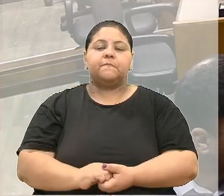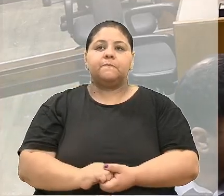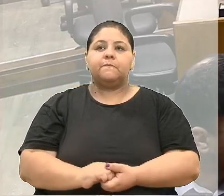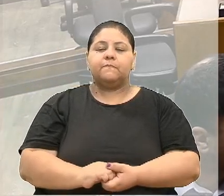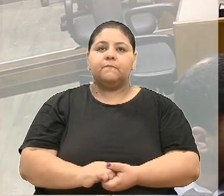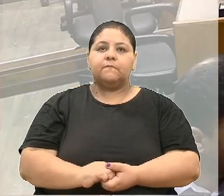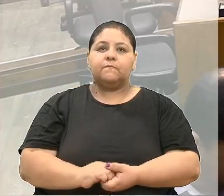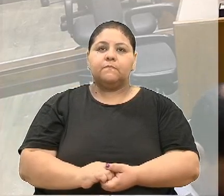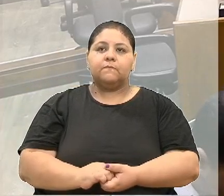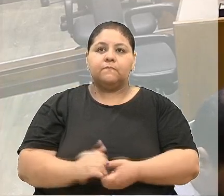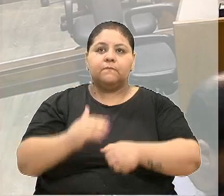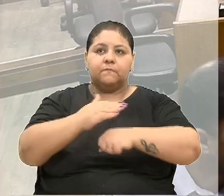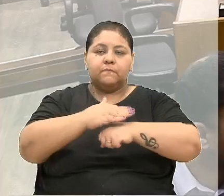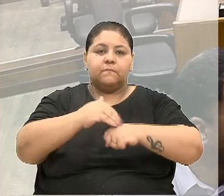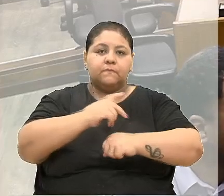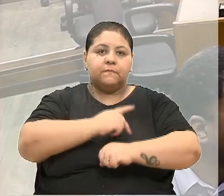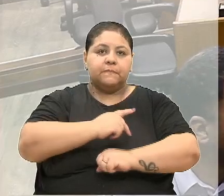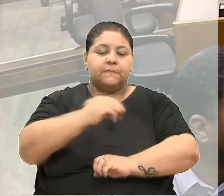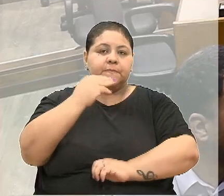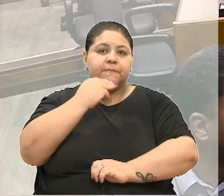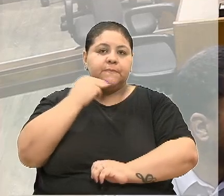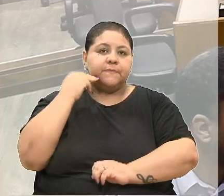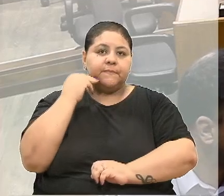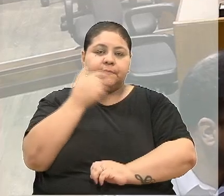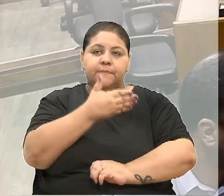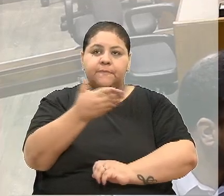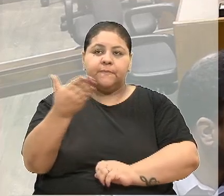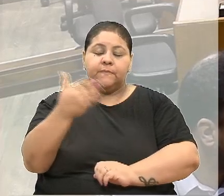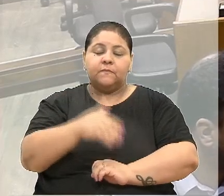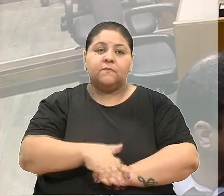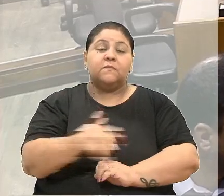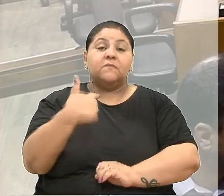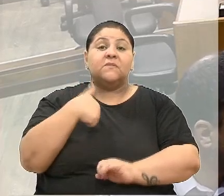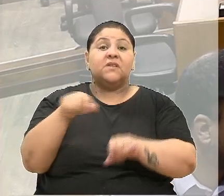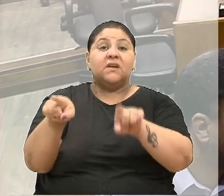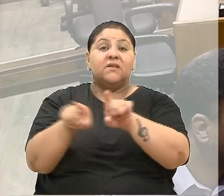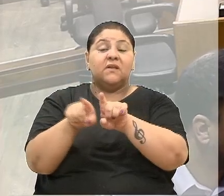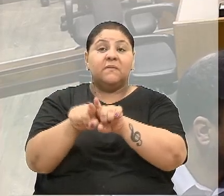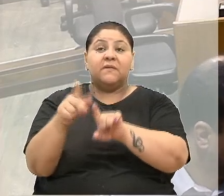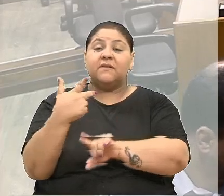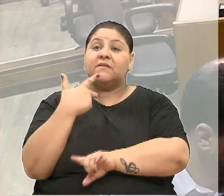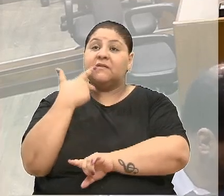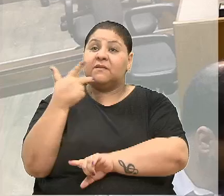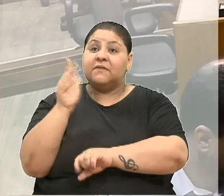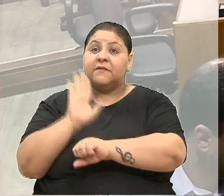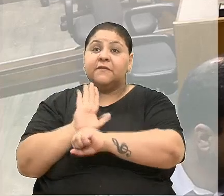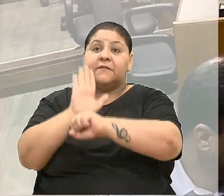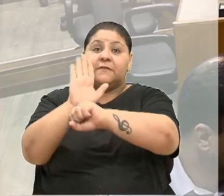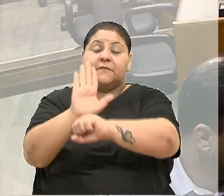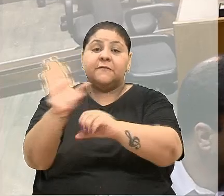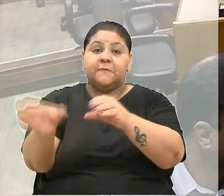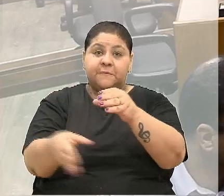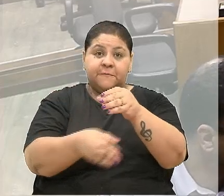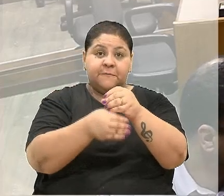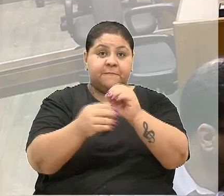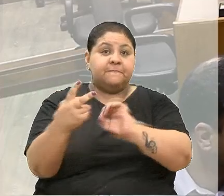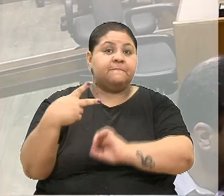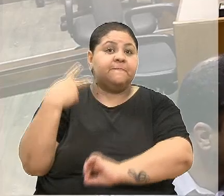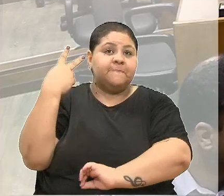Nobre presidente Marisol e colegas, eu também quero dizer aqui, para contribuir com a fala do